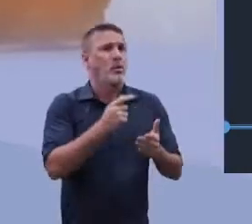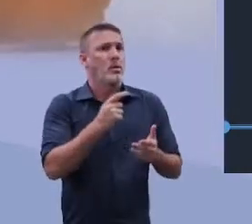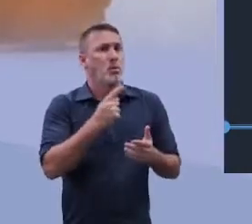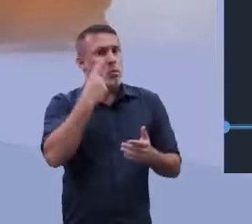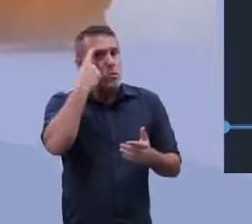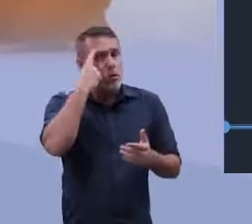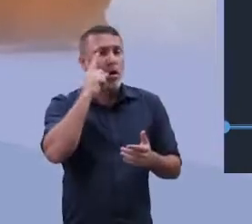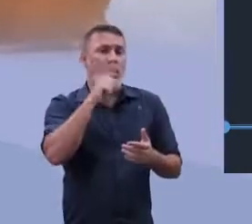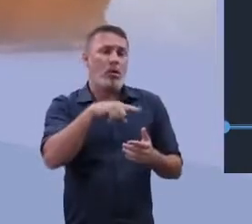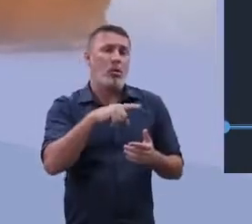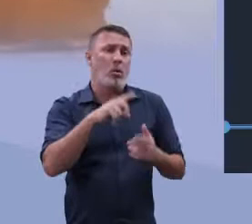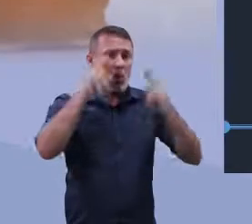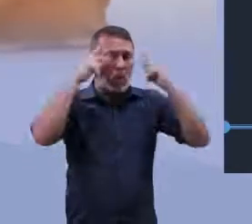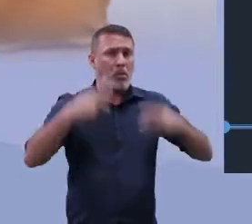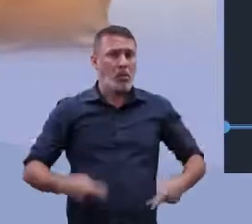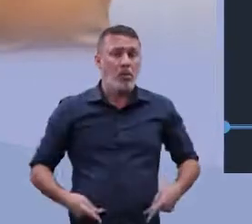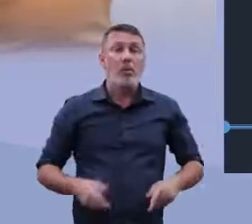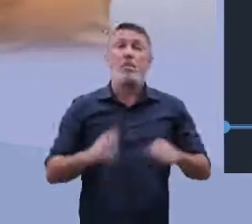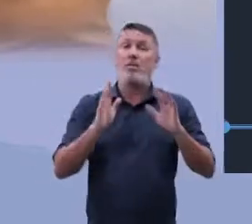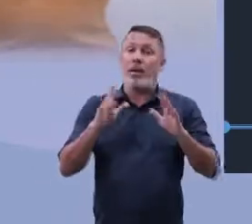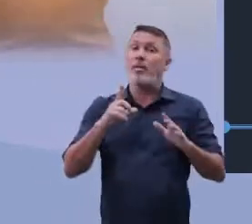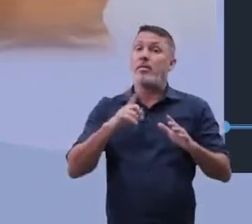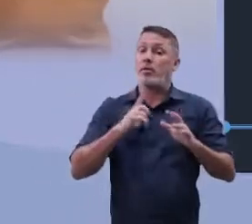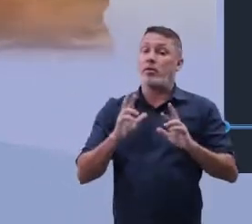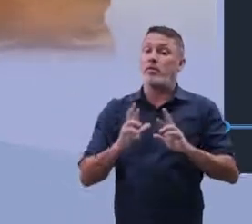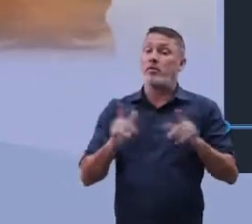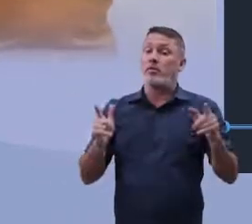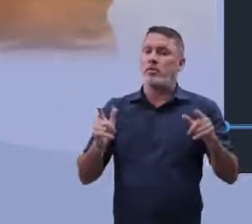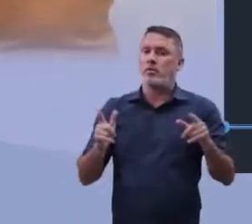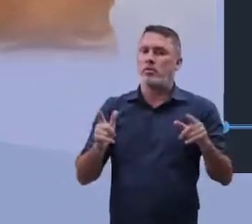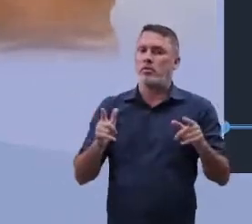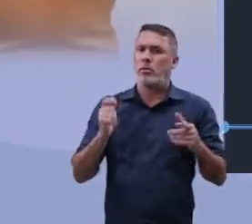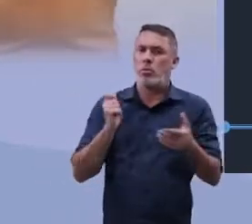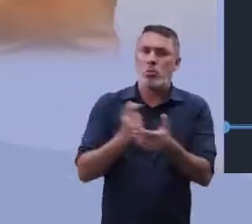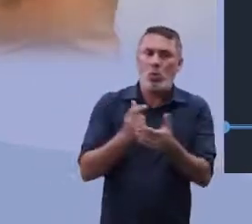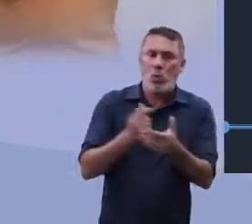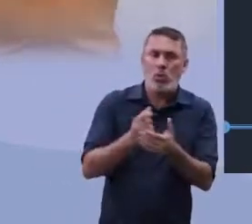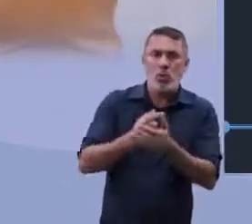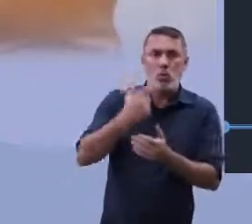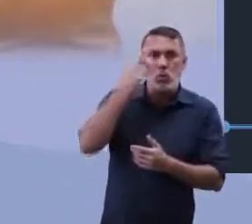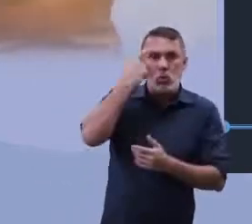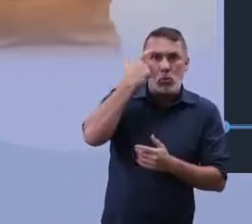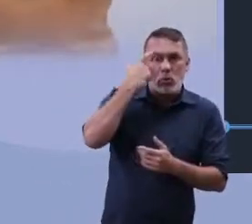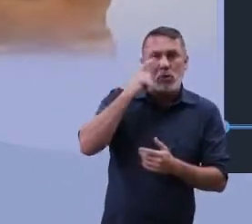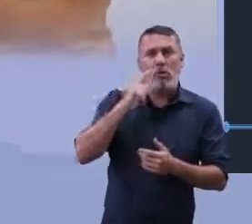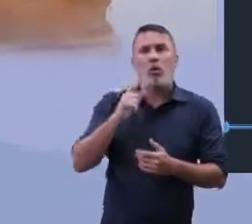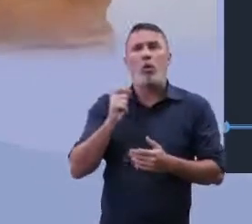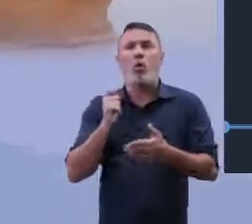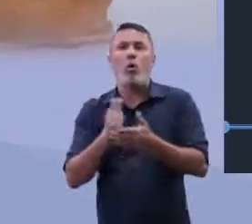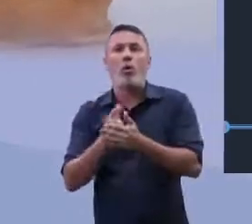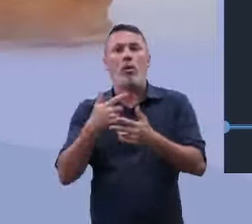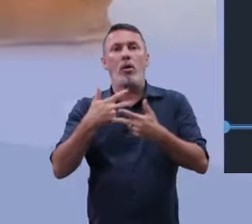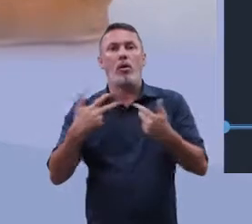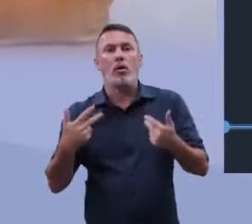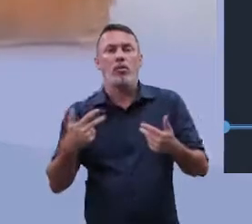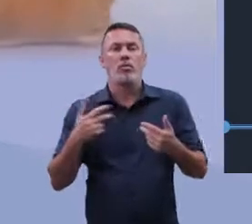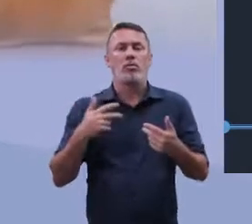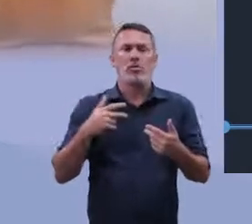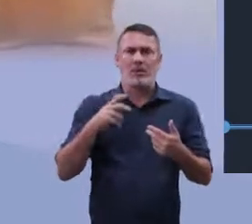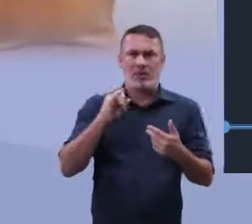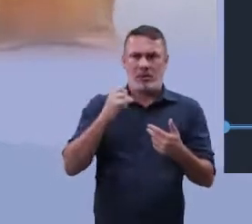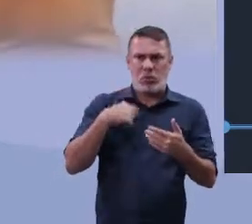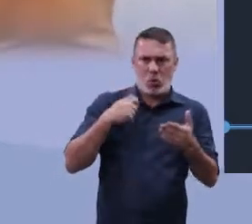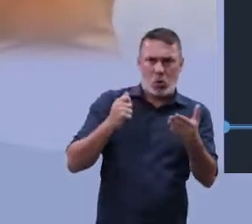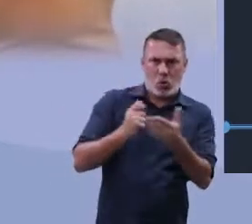necessidade humana. Sim, mas qual a diferença entre o consumismo e o próprio ato de consumir alguma coisa? Será que